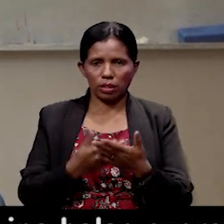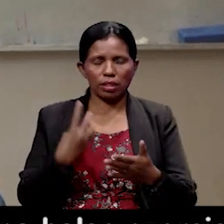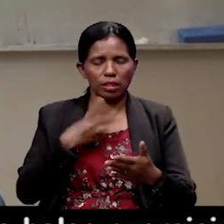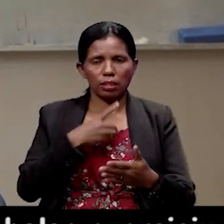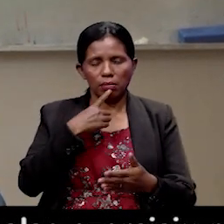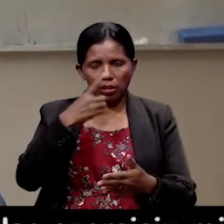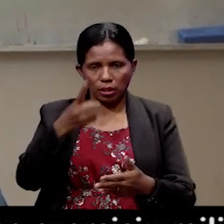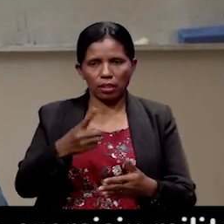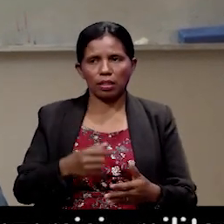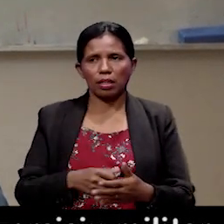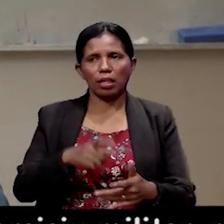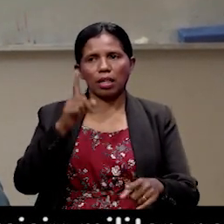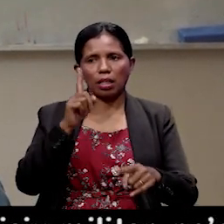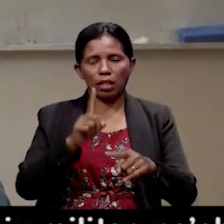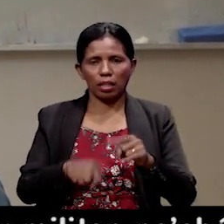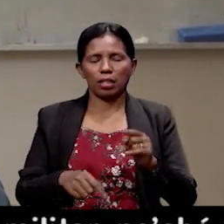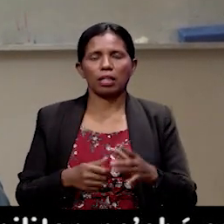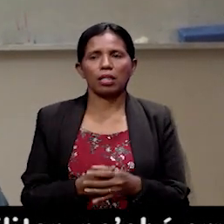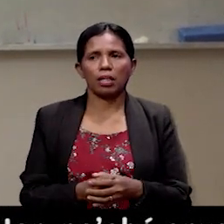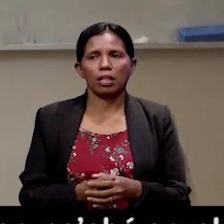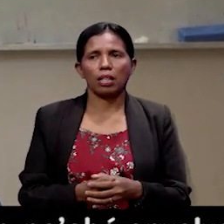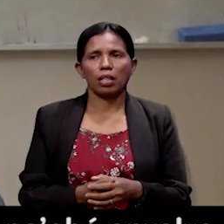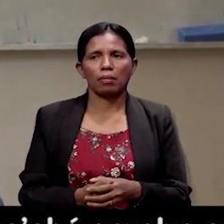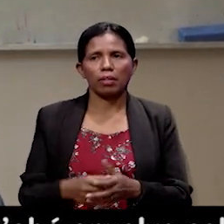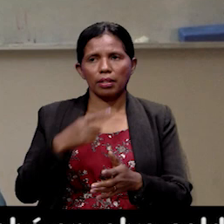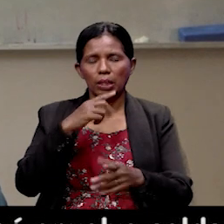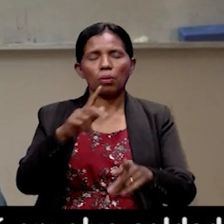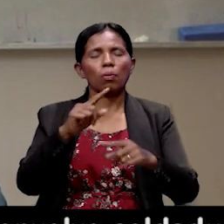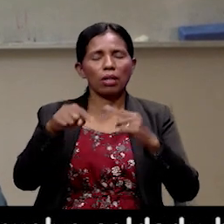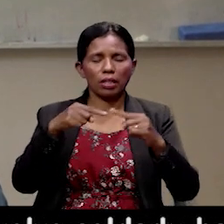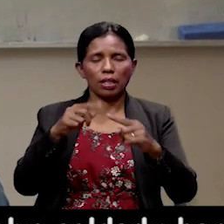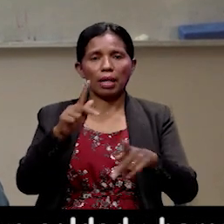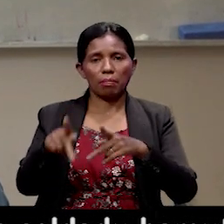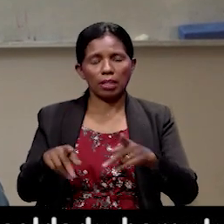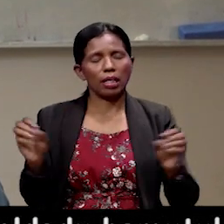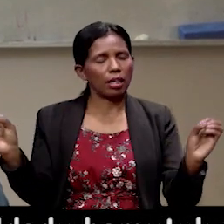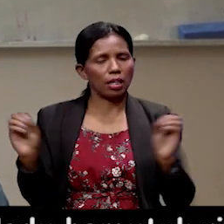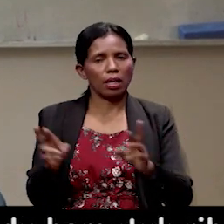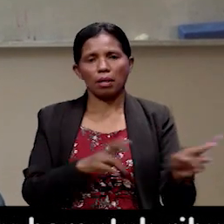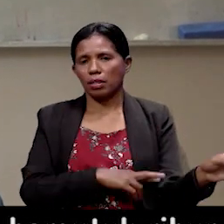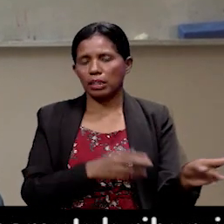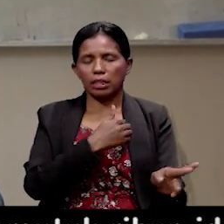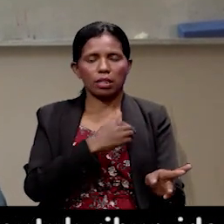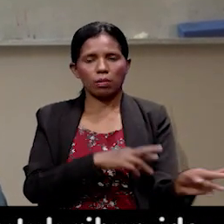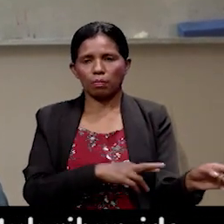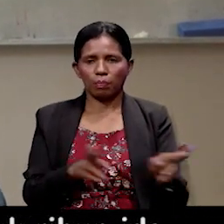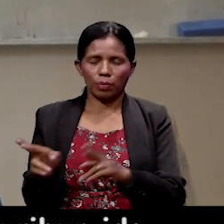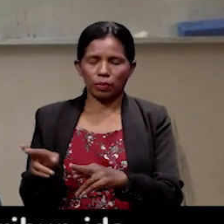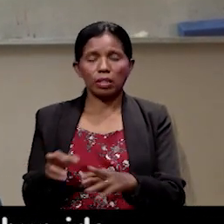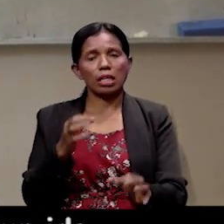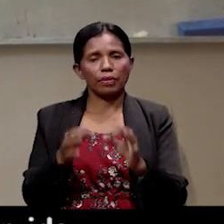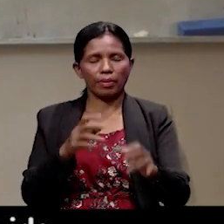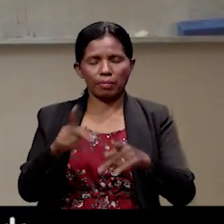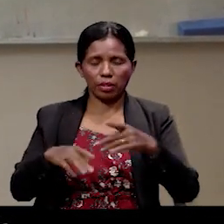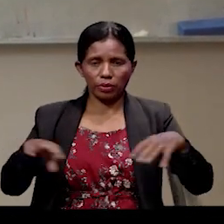cata label impõe o enhera é mané la pronto. Se nia se der um cá